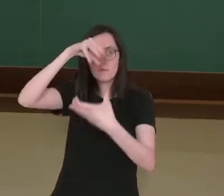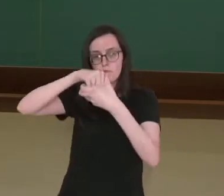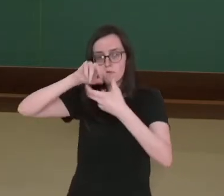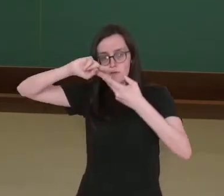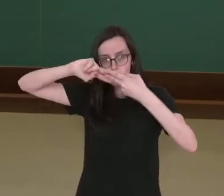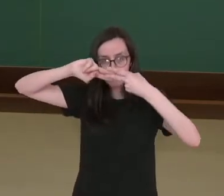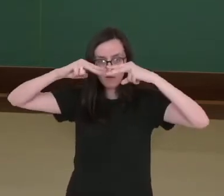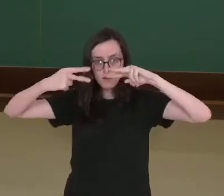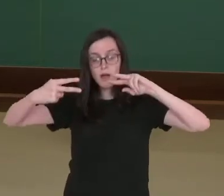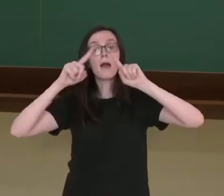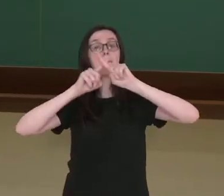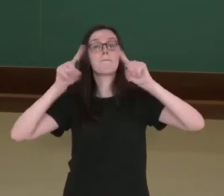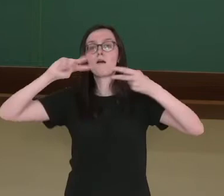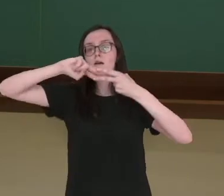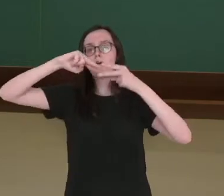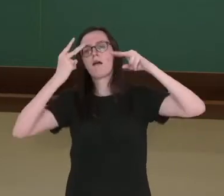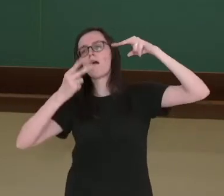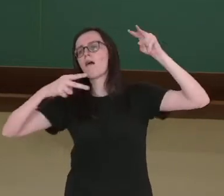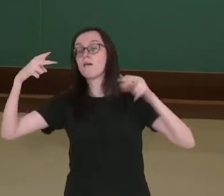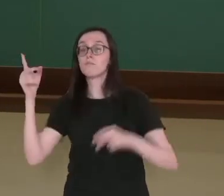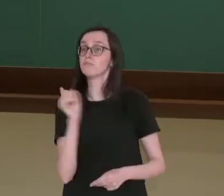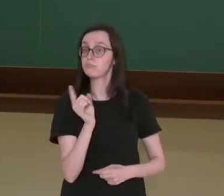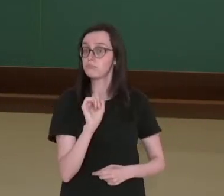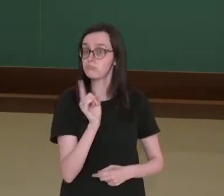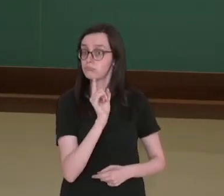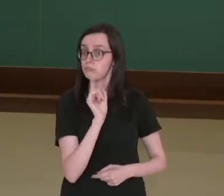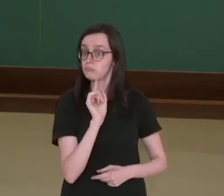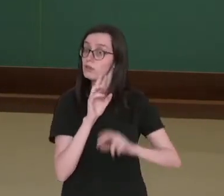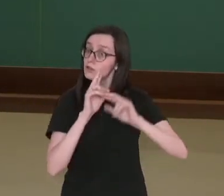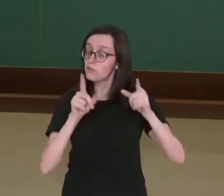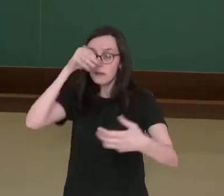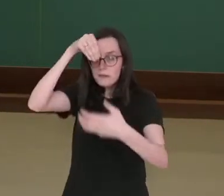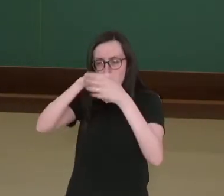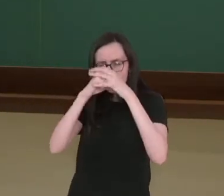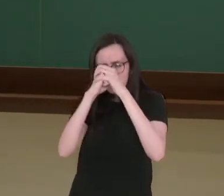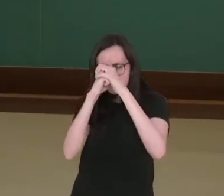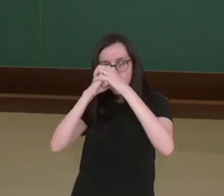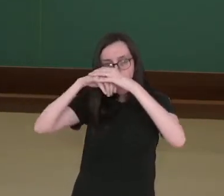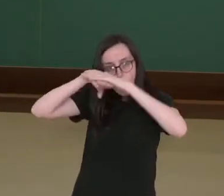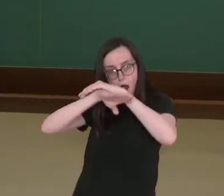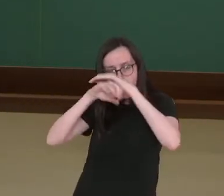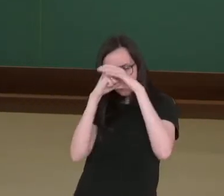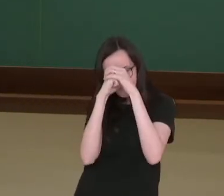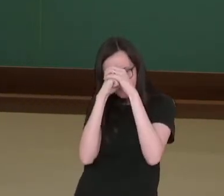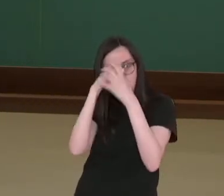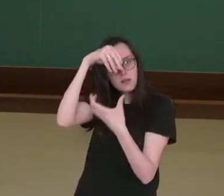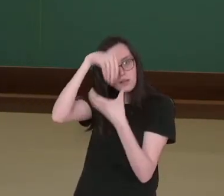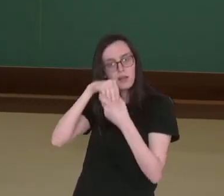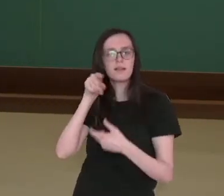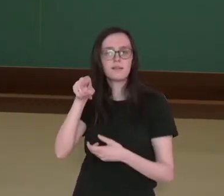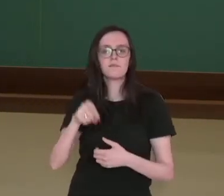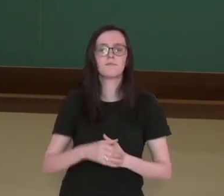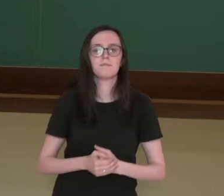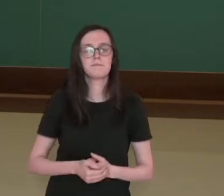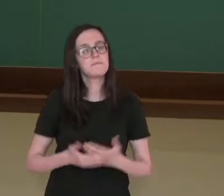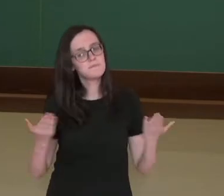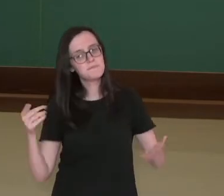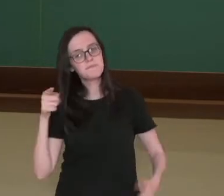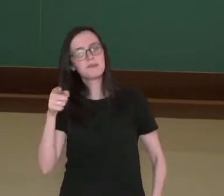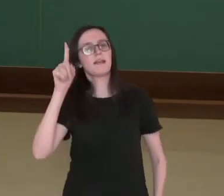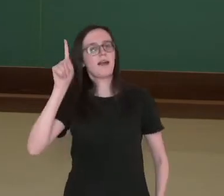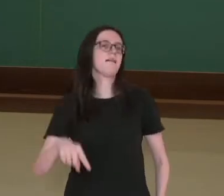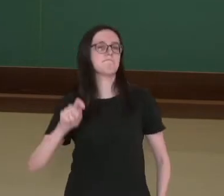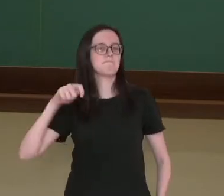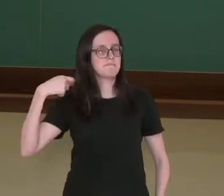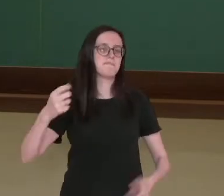genético, mas ele não fica solto no meio da célula, ele fica guardado dentro da membrana celular, da membrana